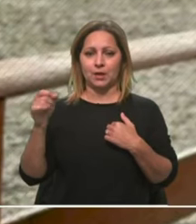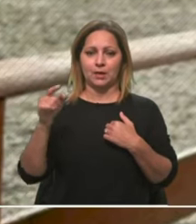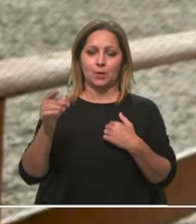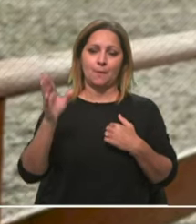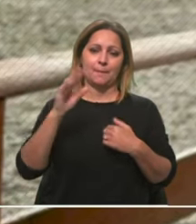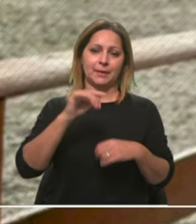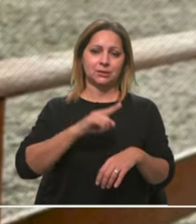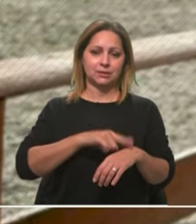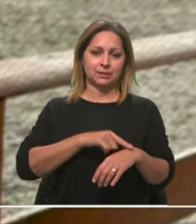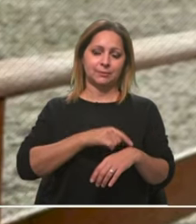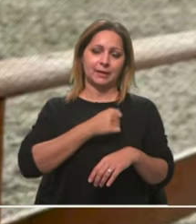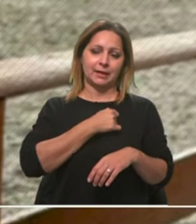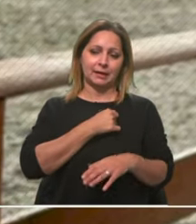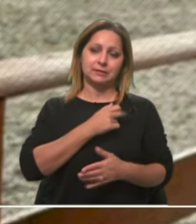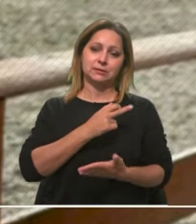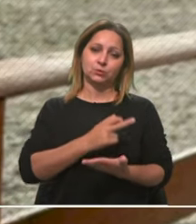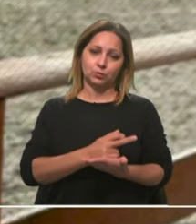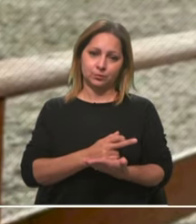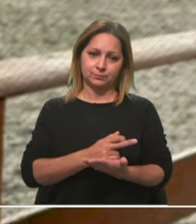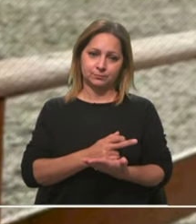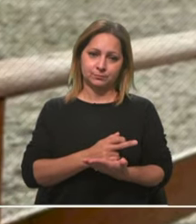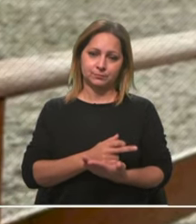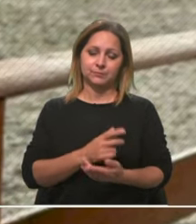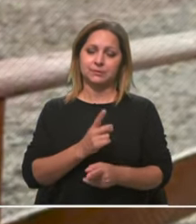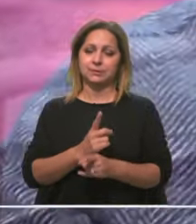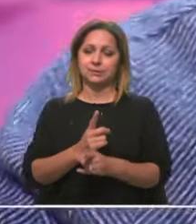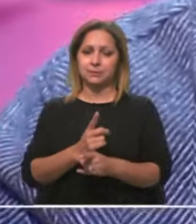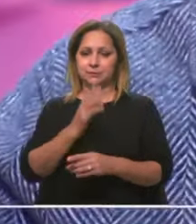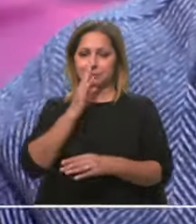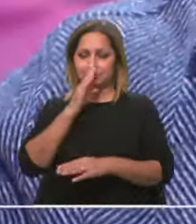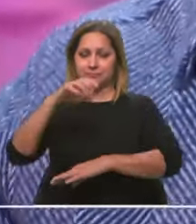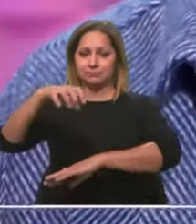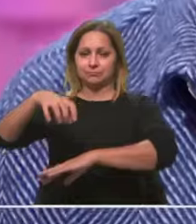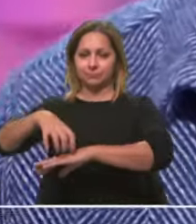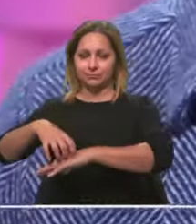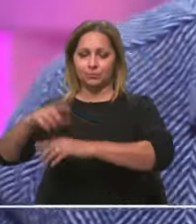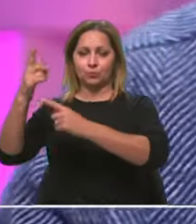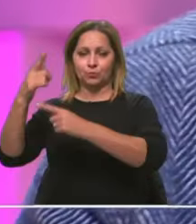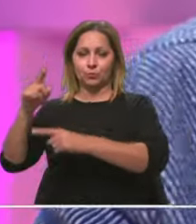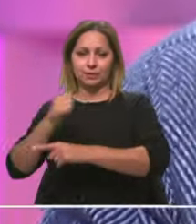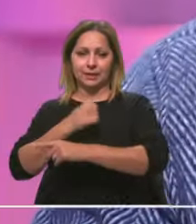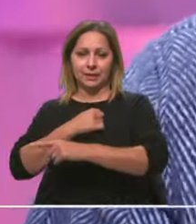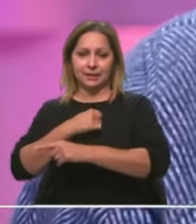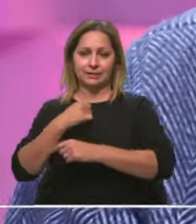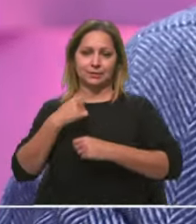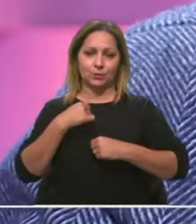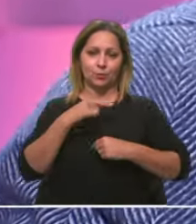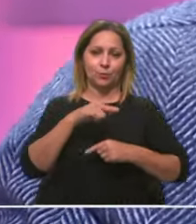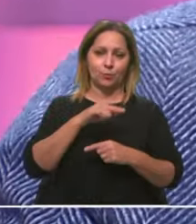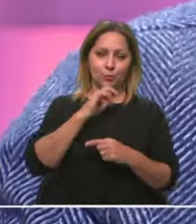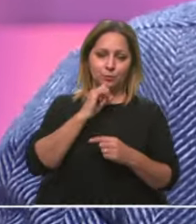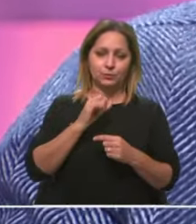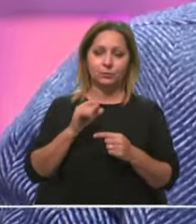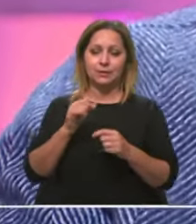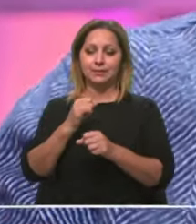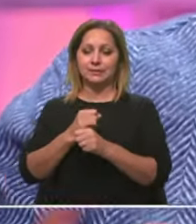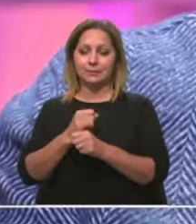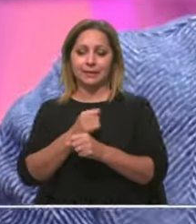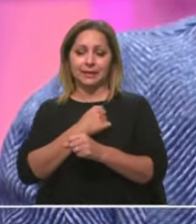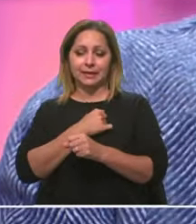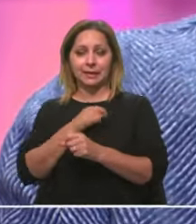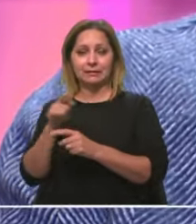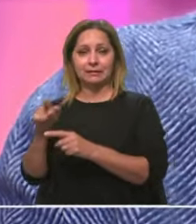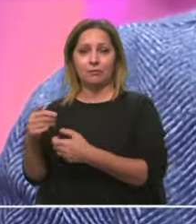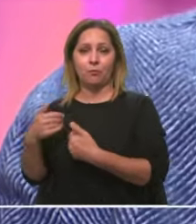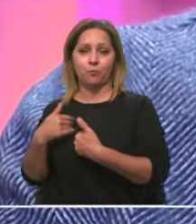estar mais em casa mesmo se instalar um estúdio em casa consigo fazer música ele consegue ouvir consegue ajudar o pai a fazer música também